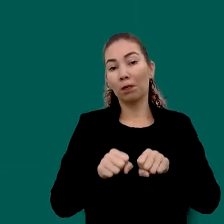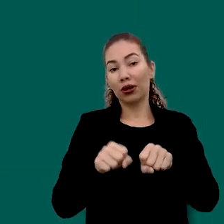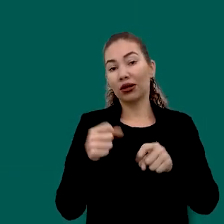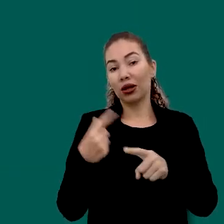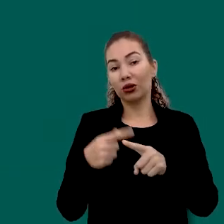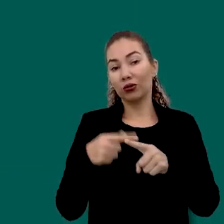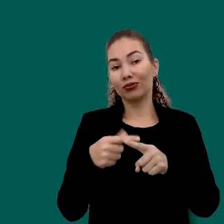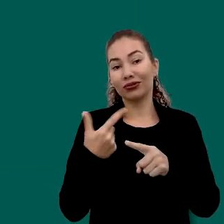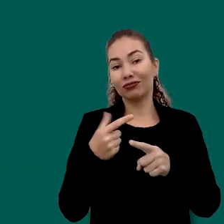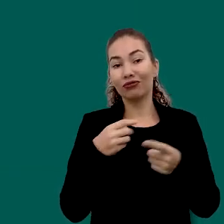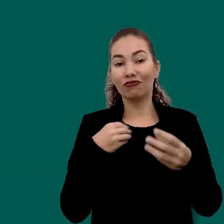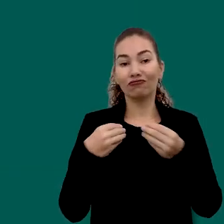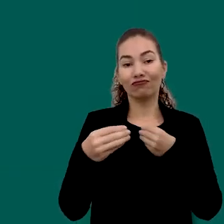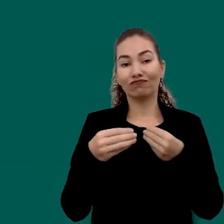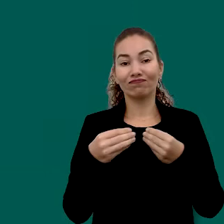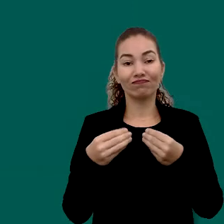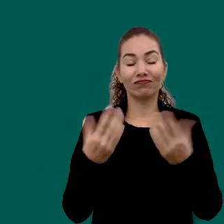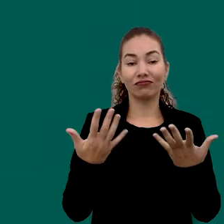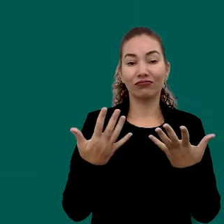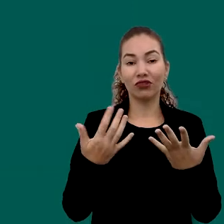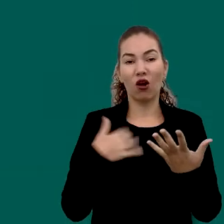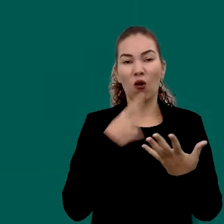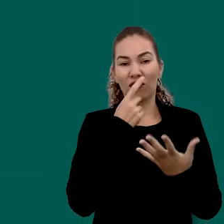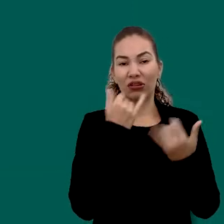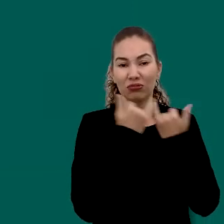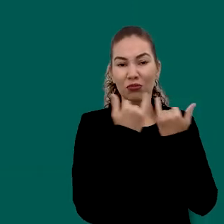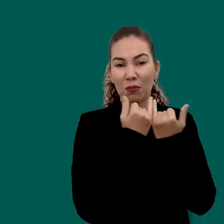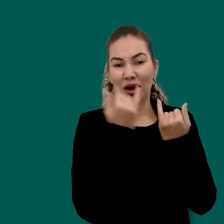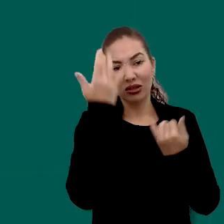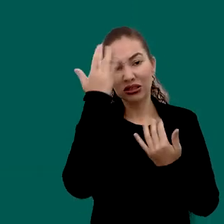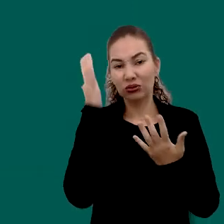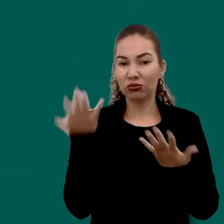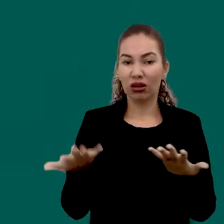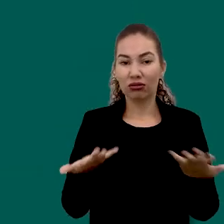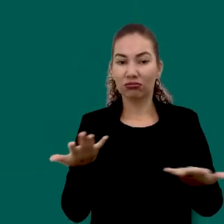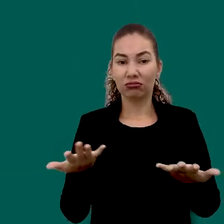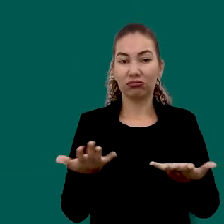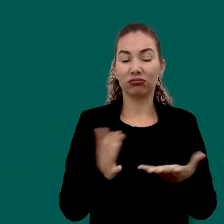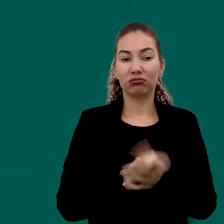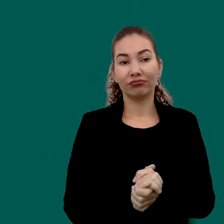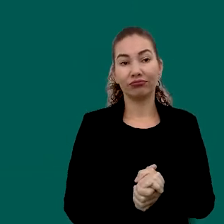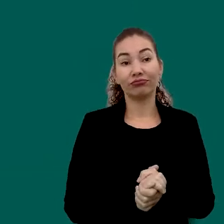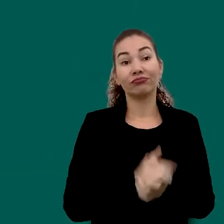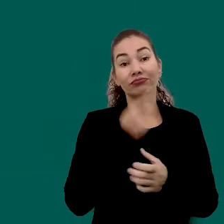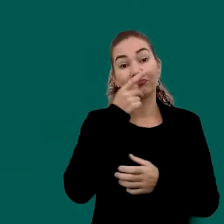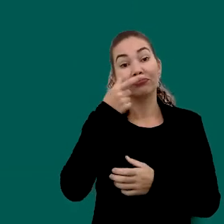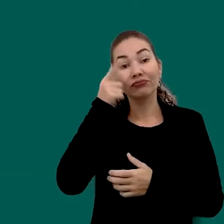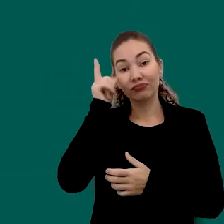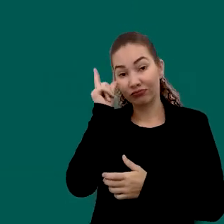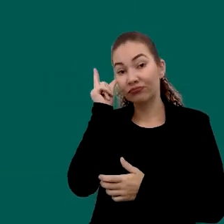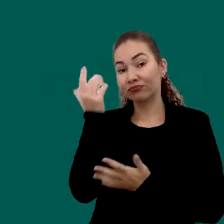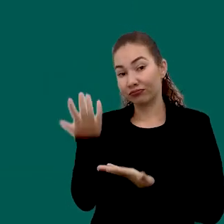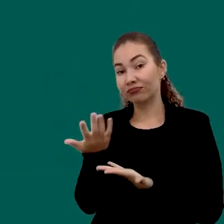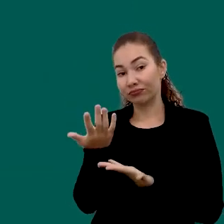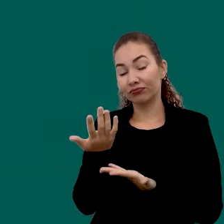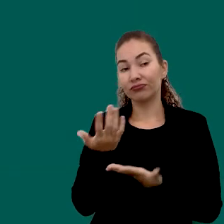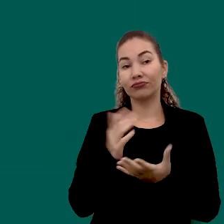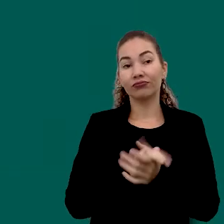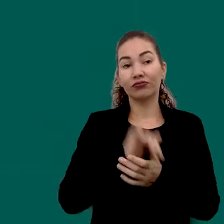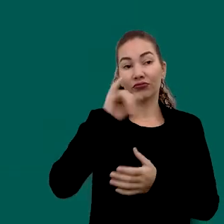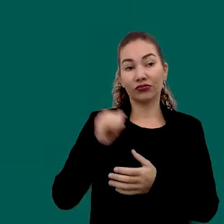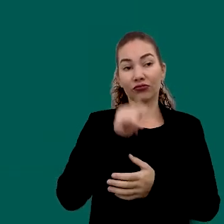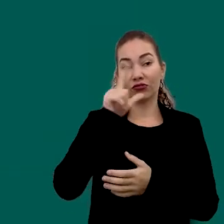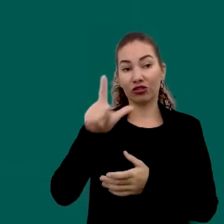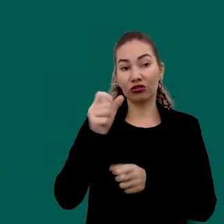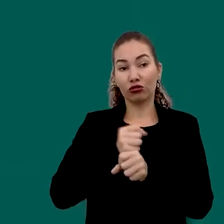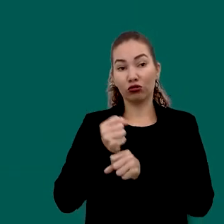por causa dessa inflexibilidade. Ou eu estou falando uma bobagem aqui? Como eu estava comentando, desde julho do